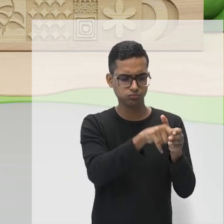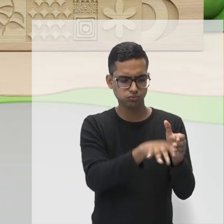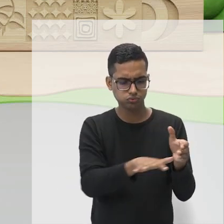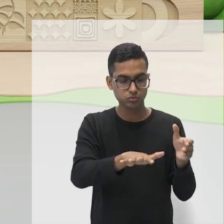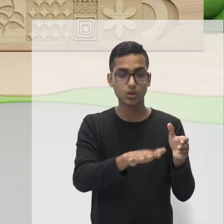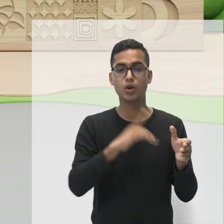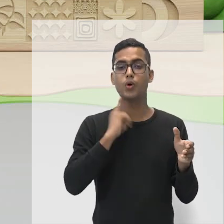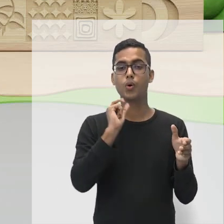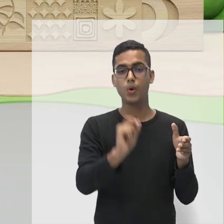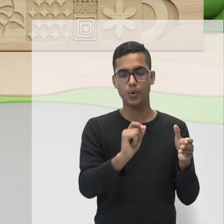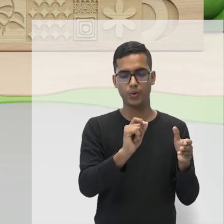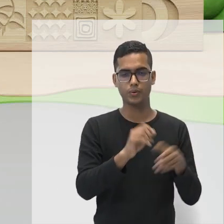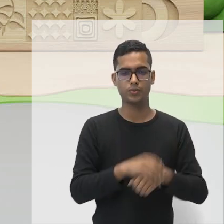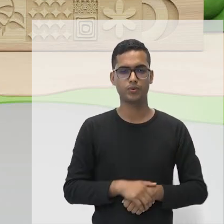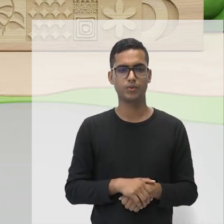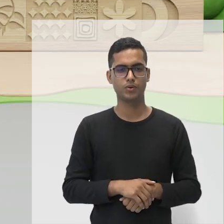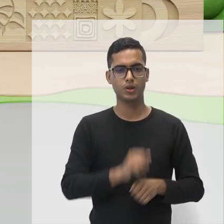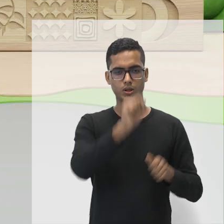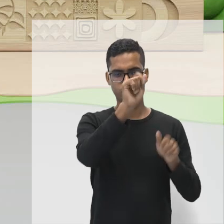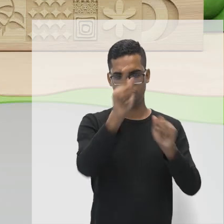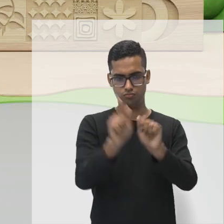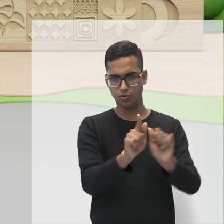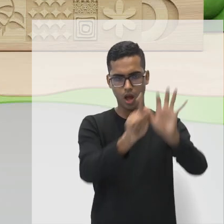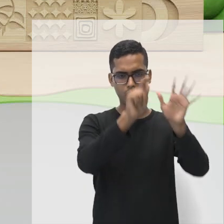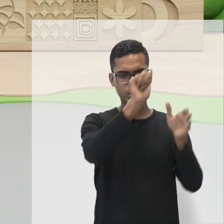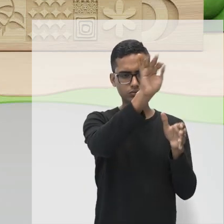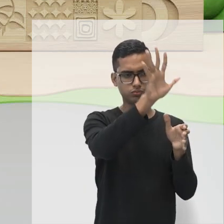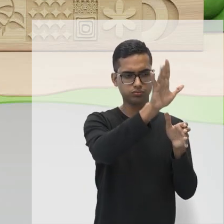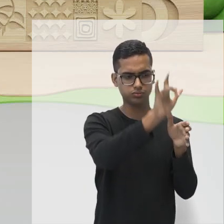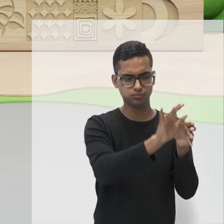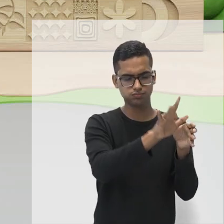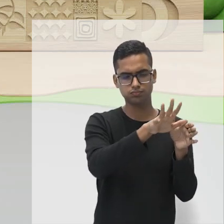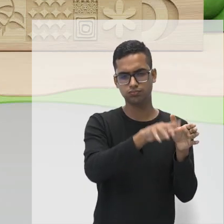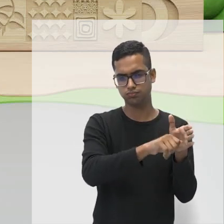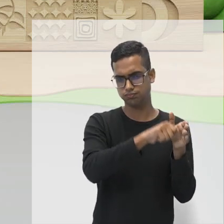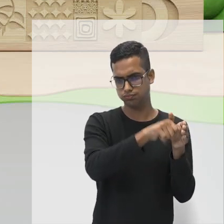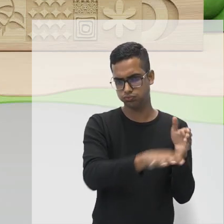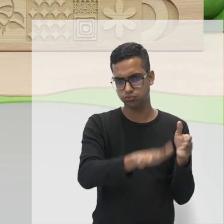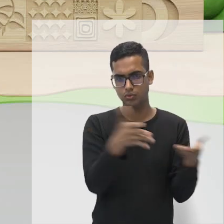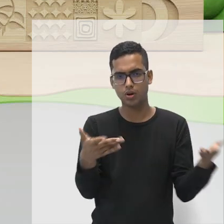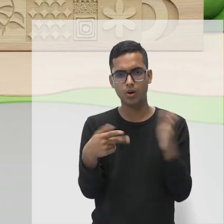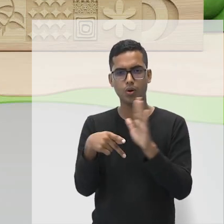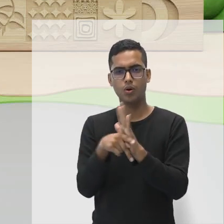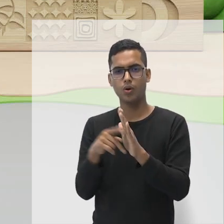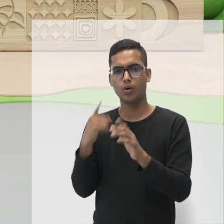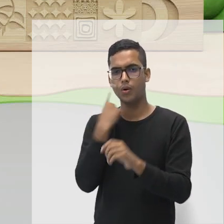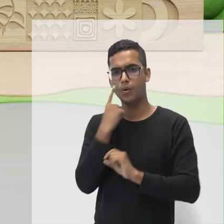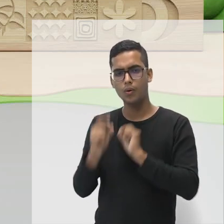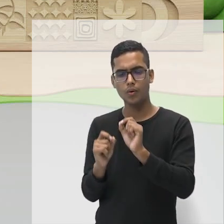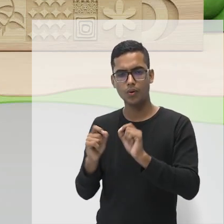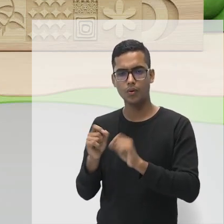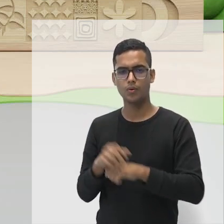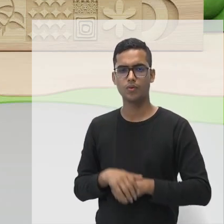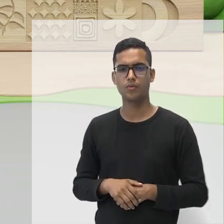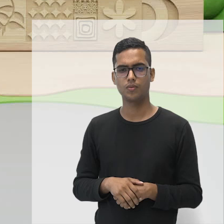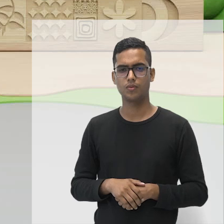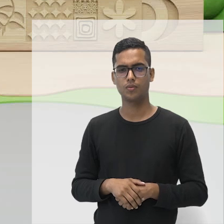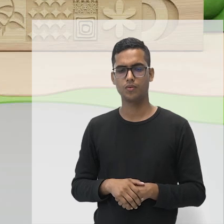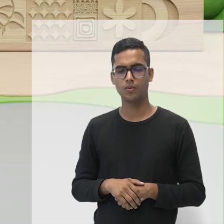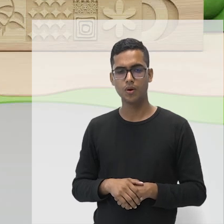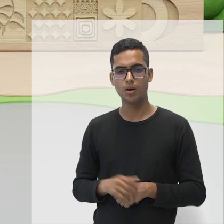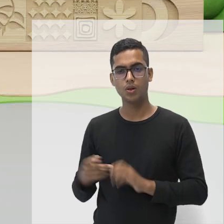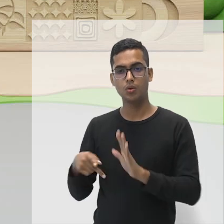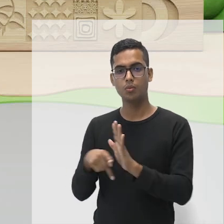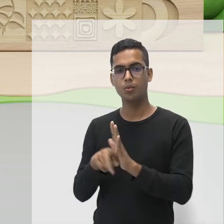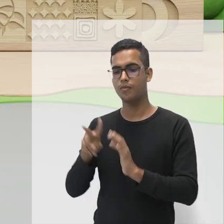Muda, né, do gás para o líquido, e já a condensação é do vapor para o líquido.